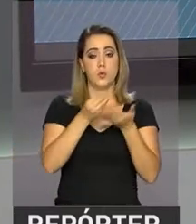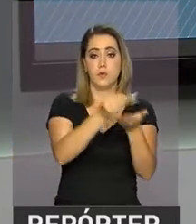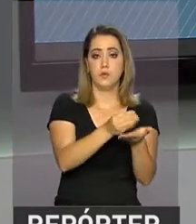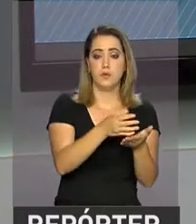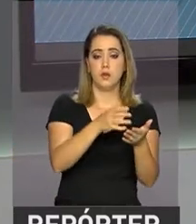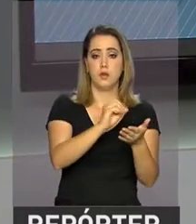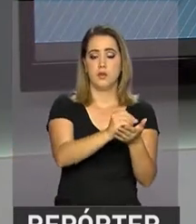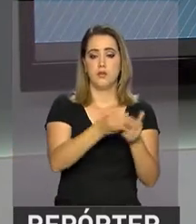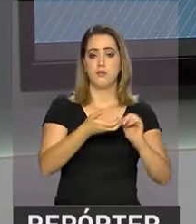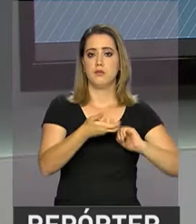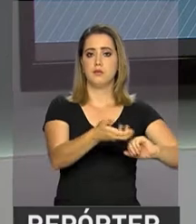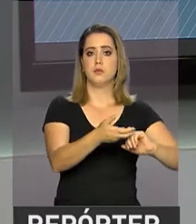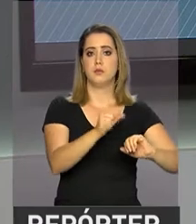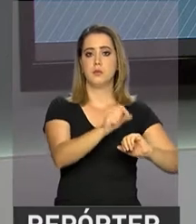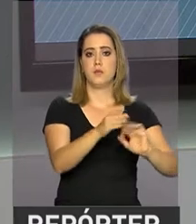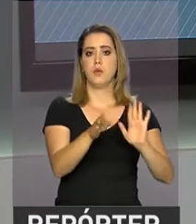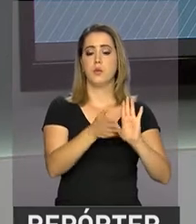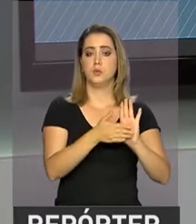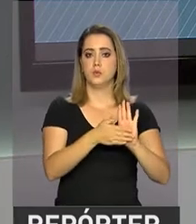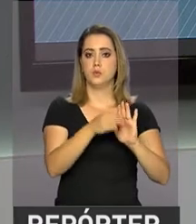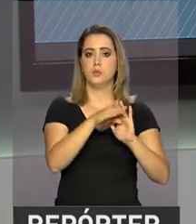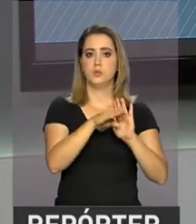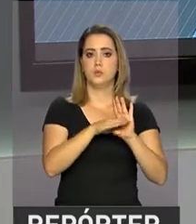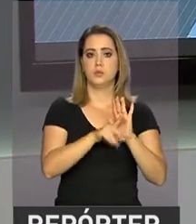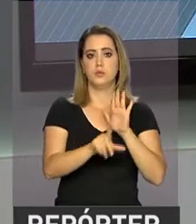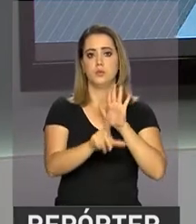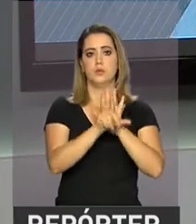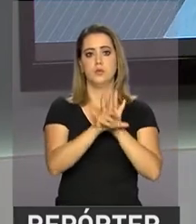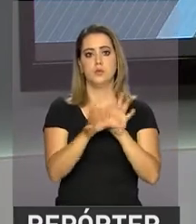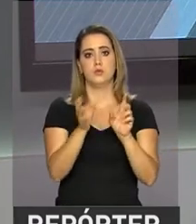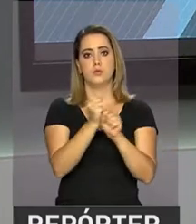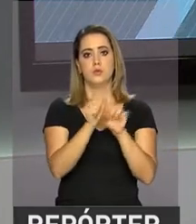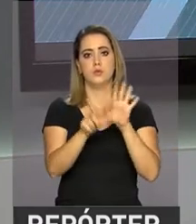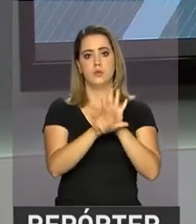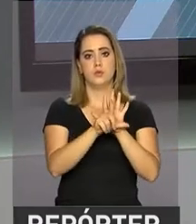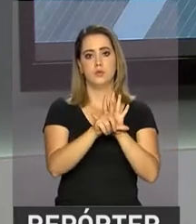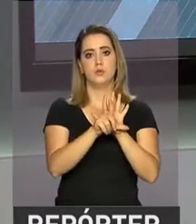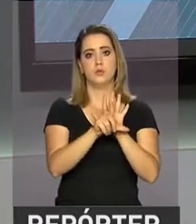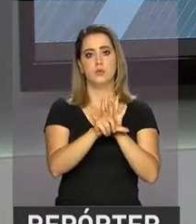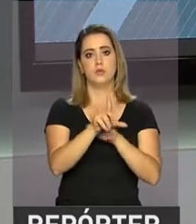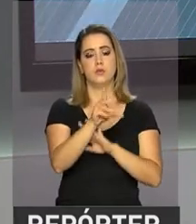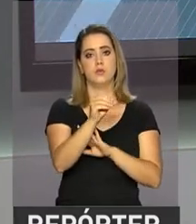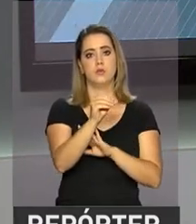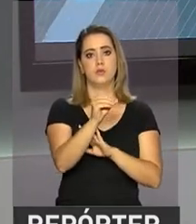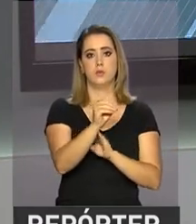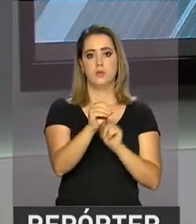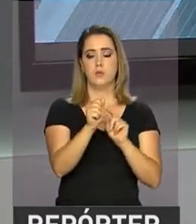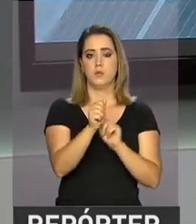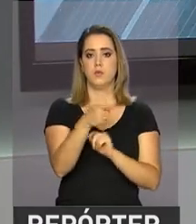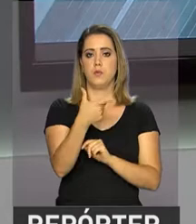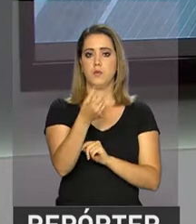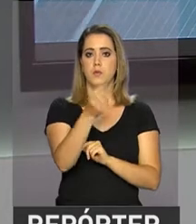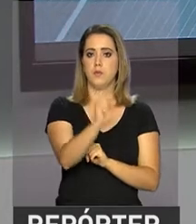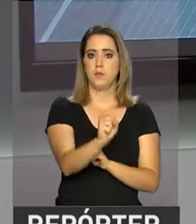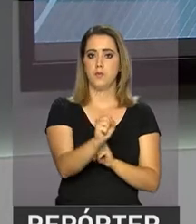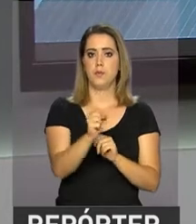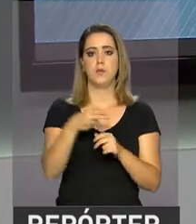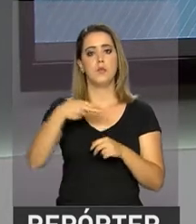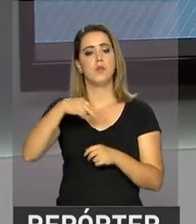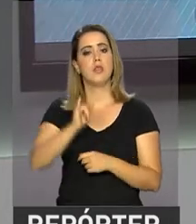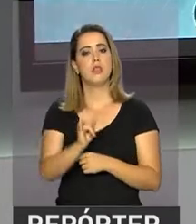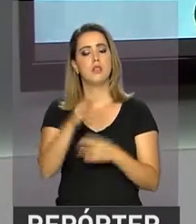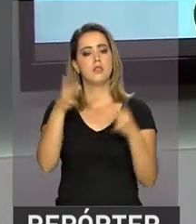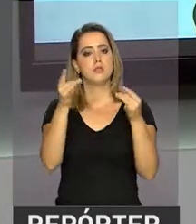ao congresso nacional o projeto de lei da lei orçamentária anual de 2018